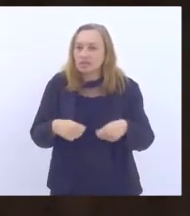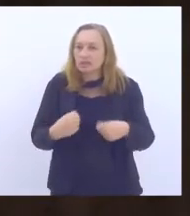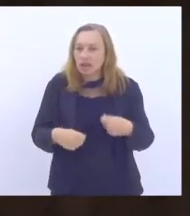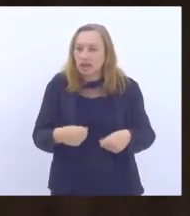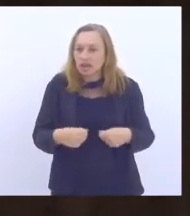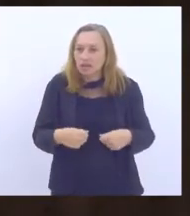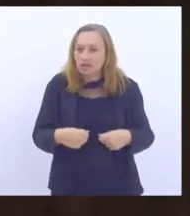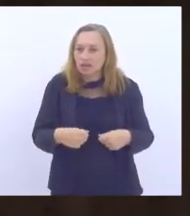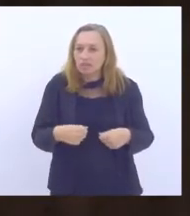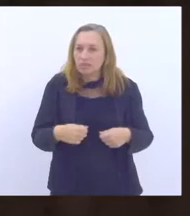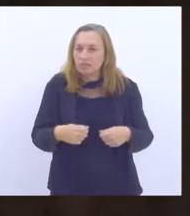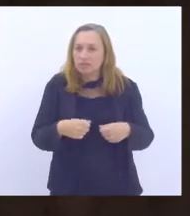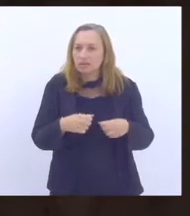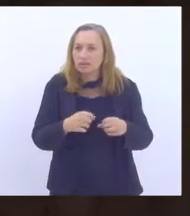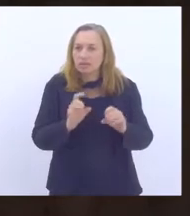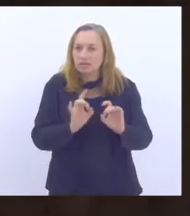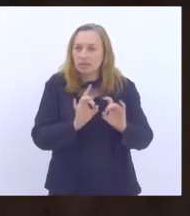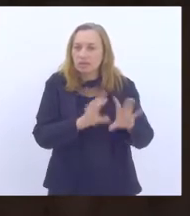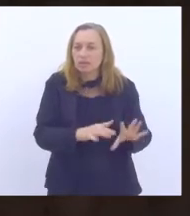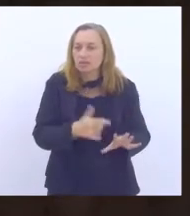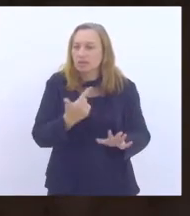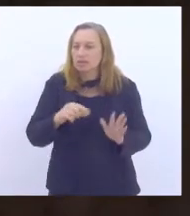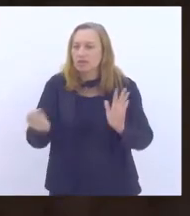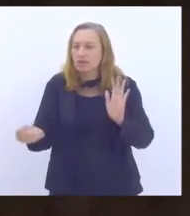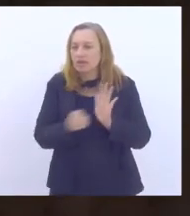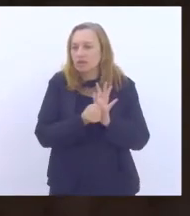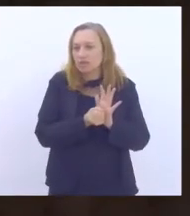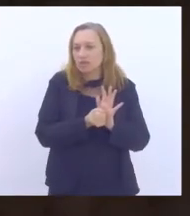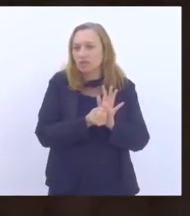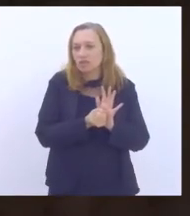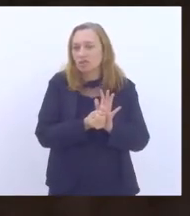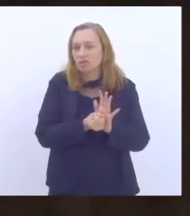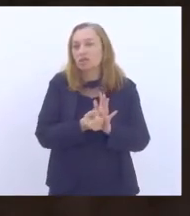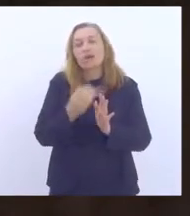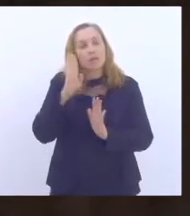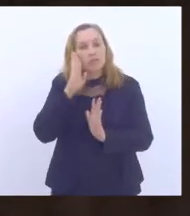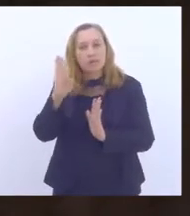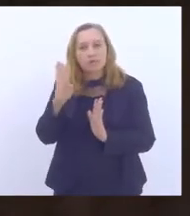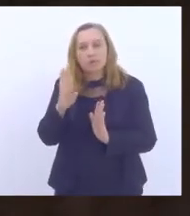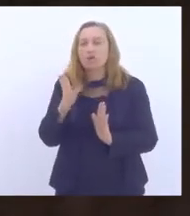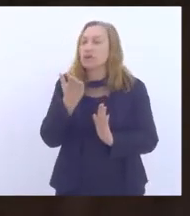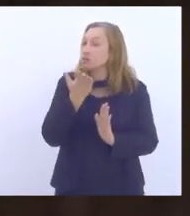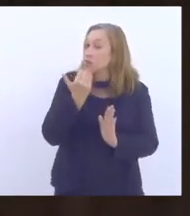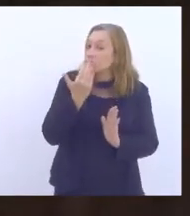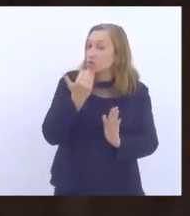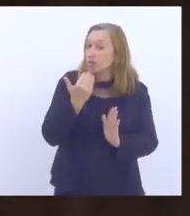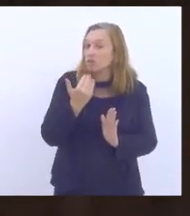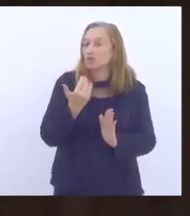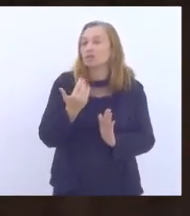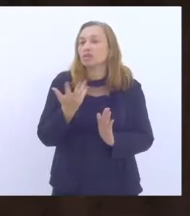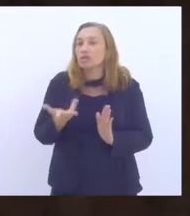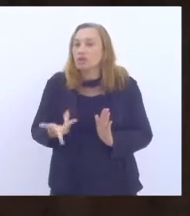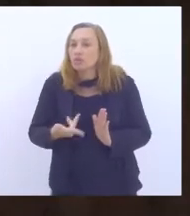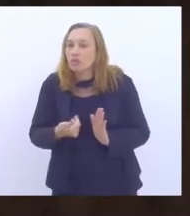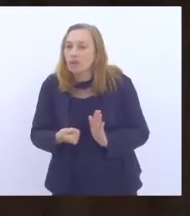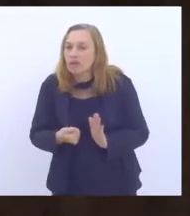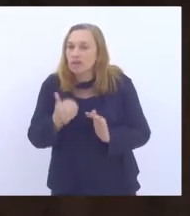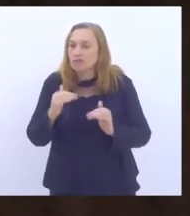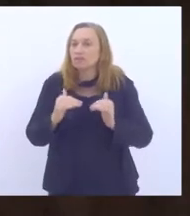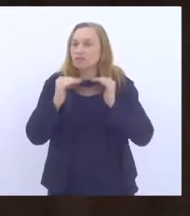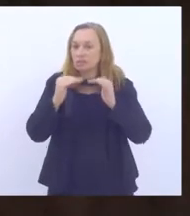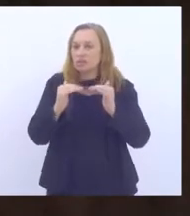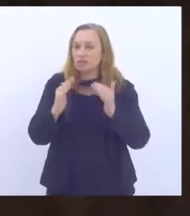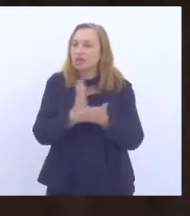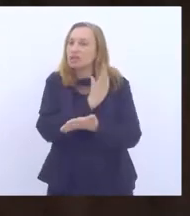não tinha uma certificação EA questão da certificação é fundamental para que esses alimentos que na maior parte das vezes são de qualidade superior